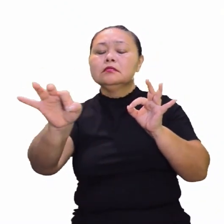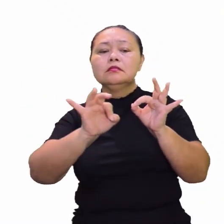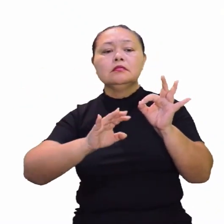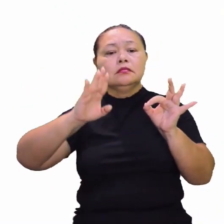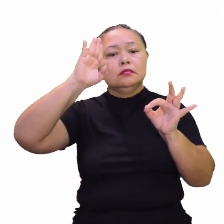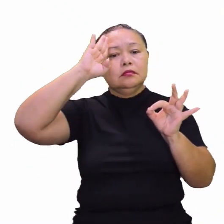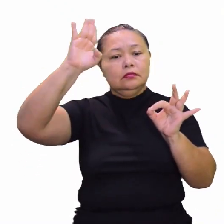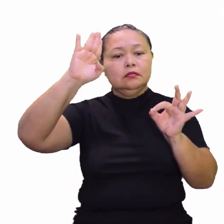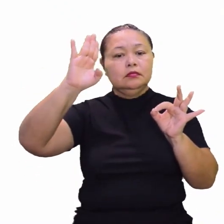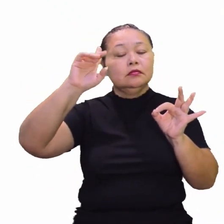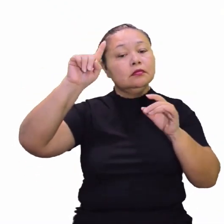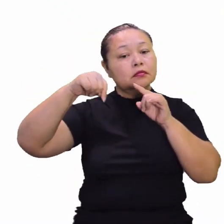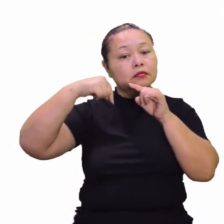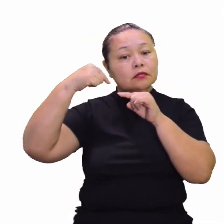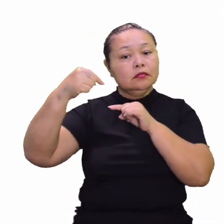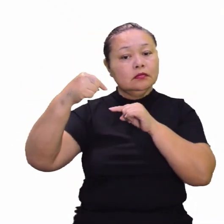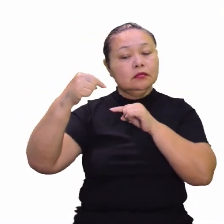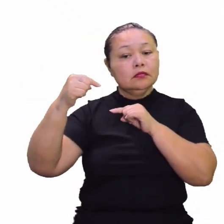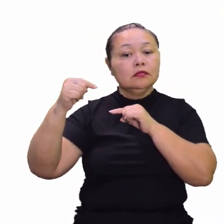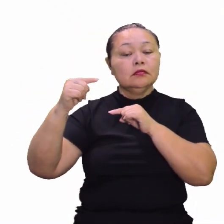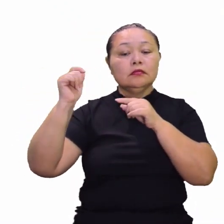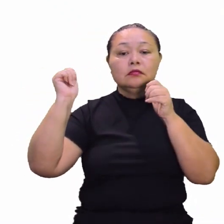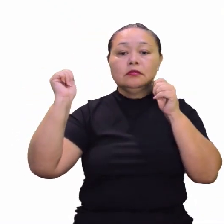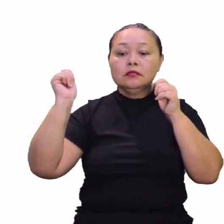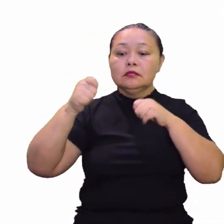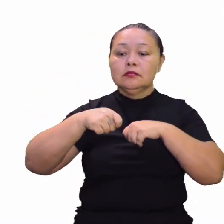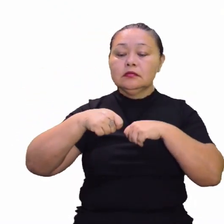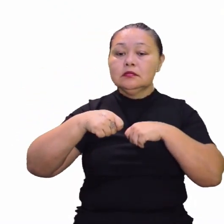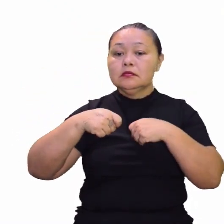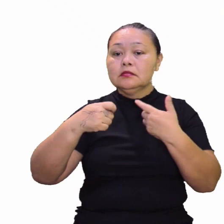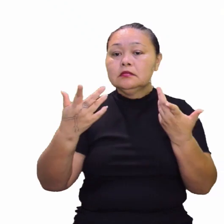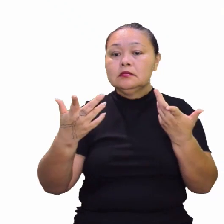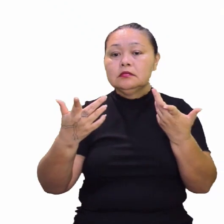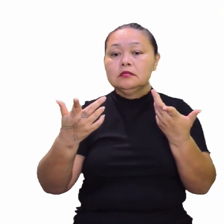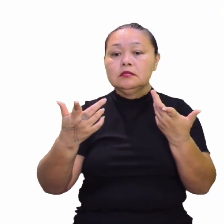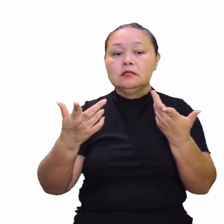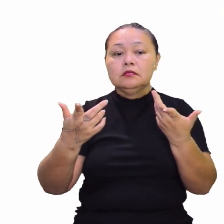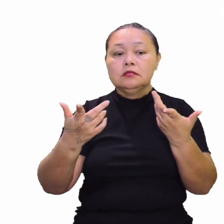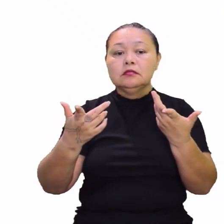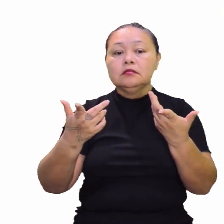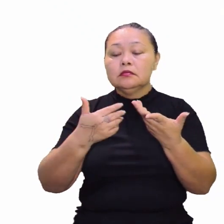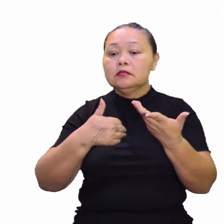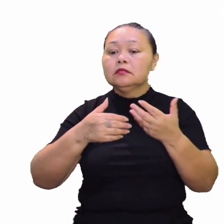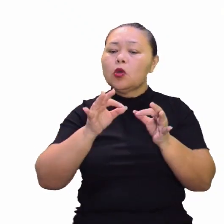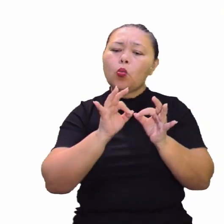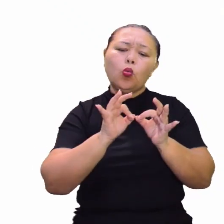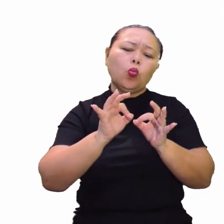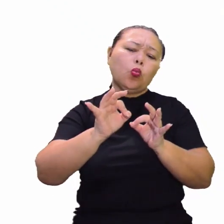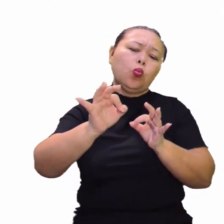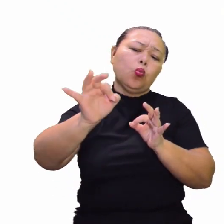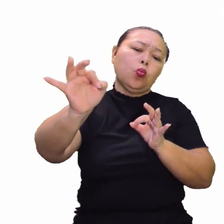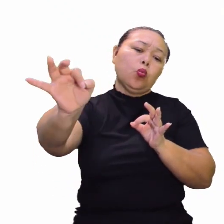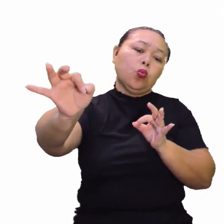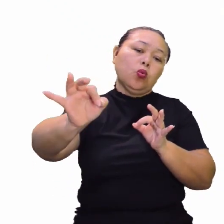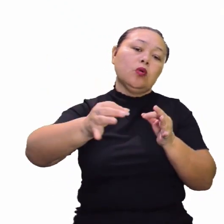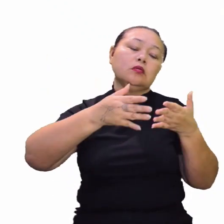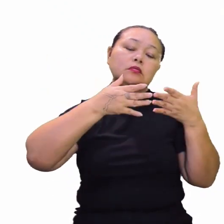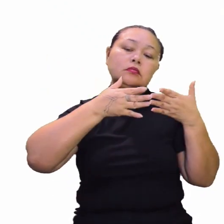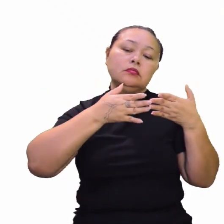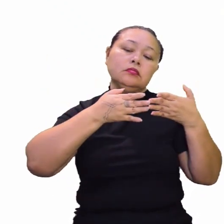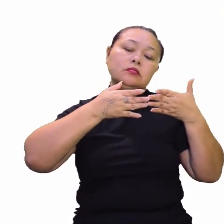e, principalmente, se torna altamente viável quando estas são muito